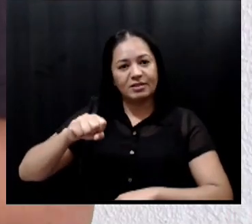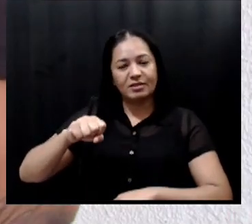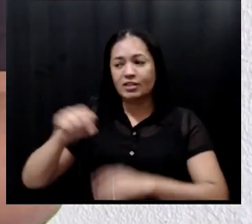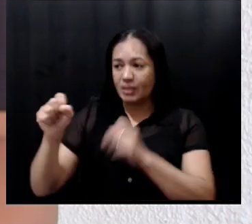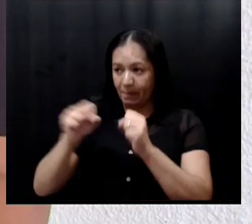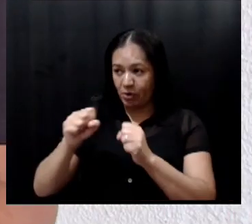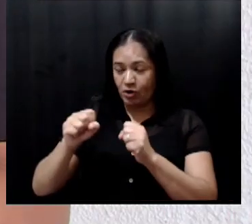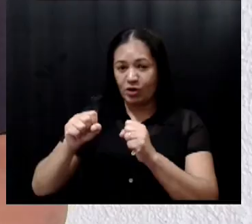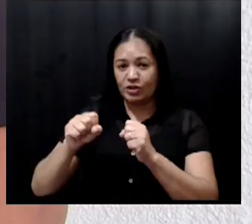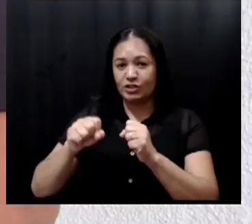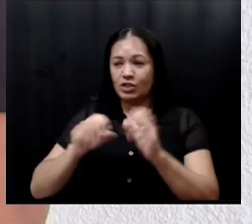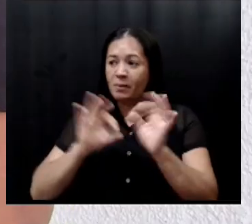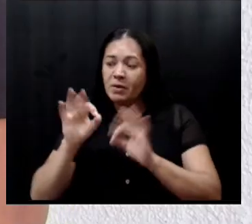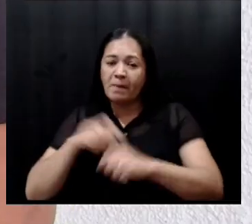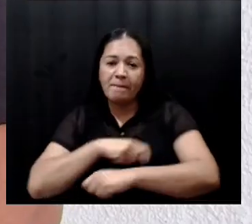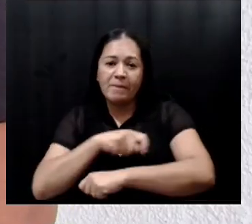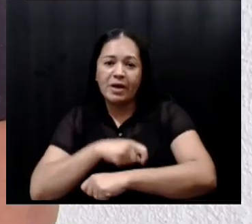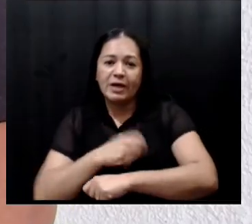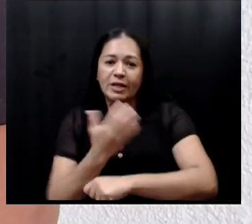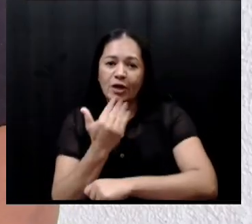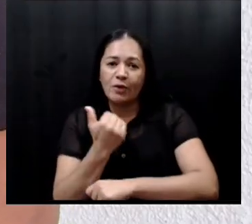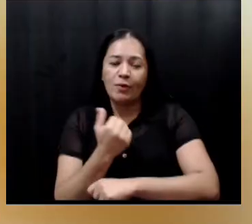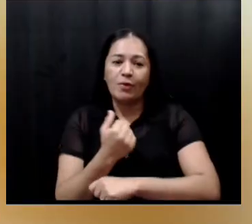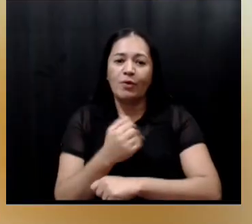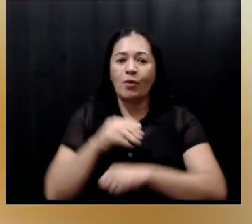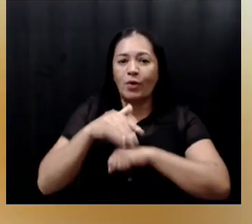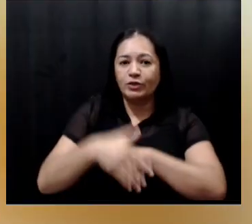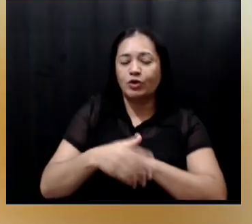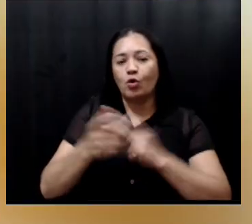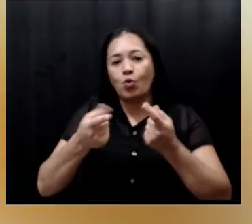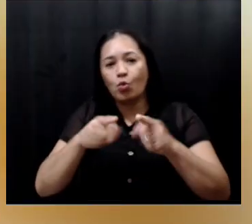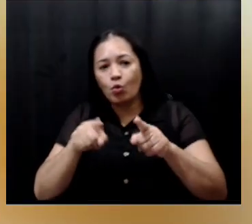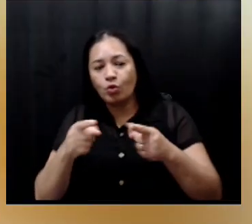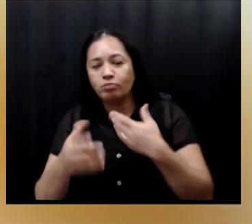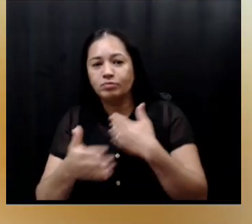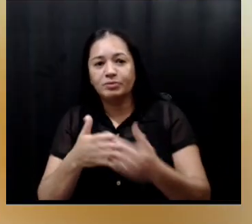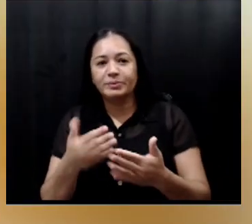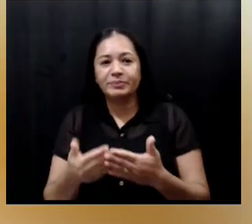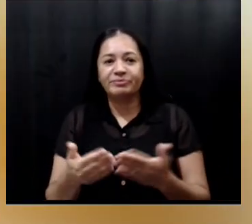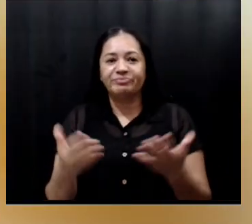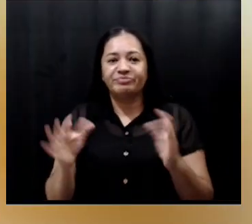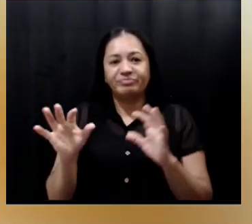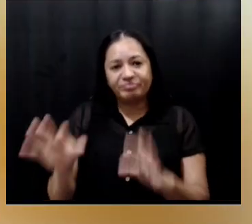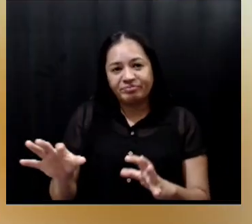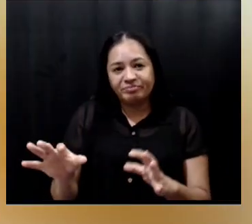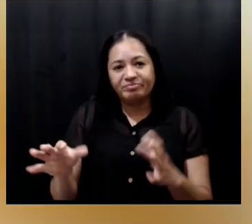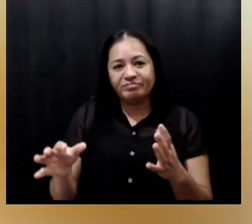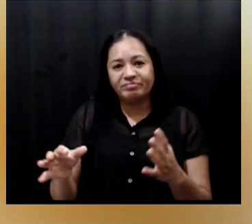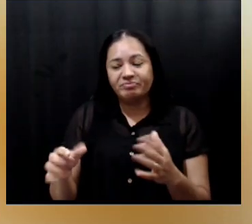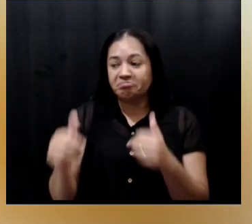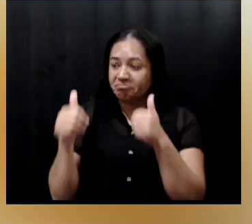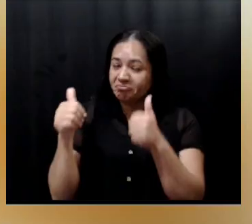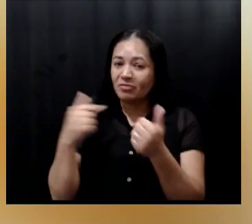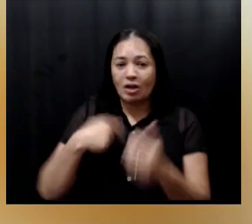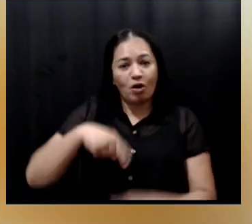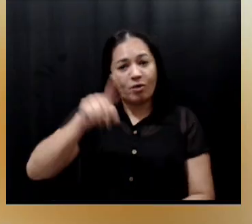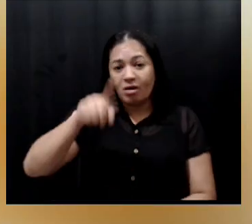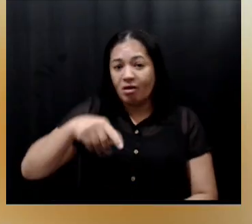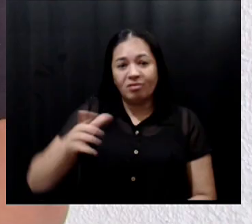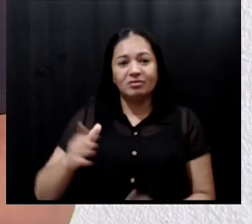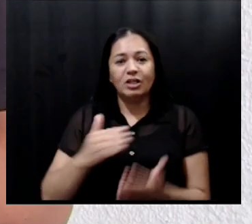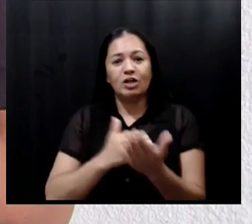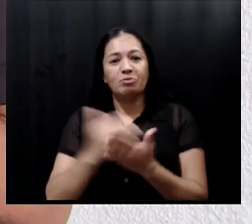janta, um churrasco, alguma coisa. Sim, pode. Aí eu fui. E aí a gente foi.